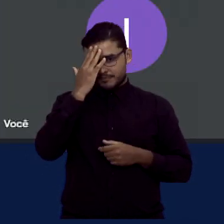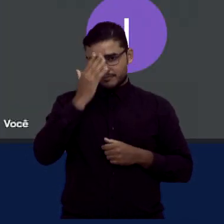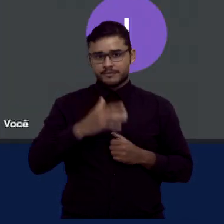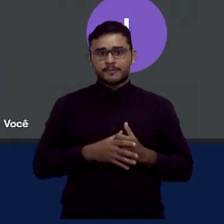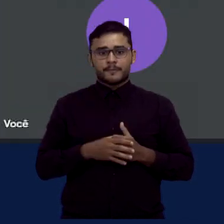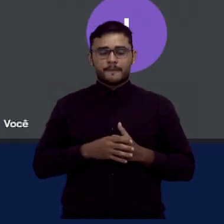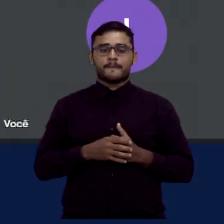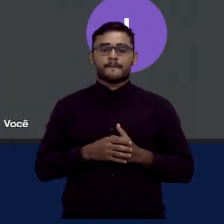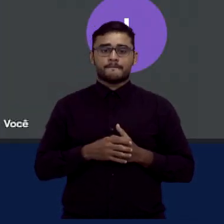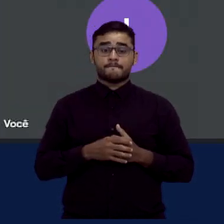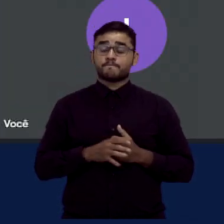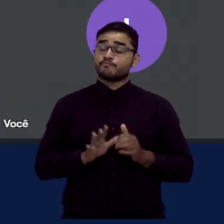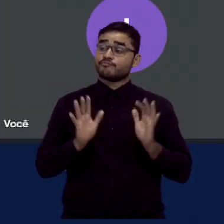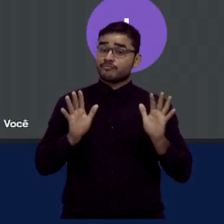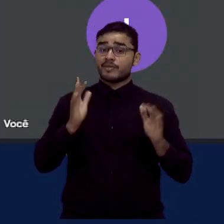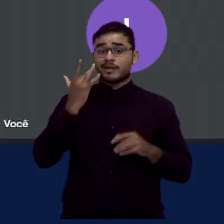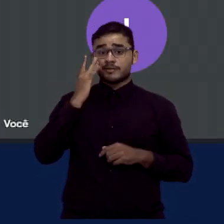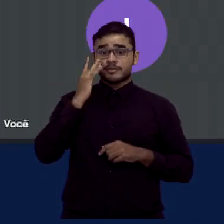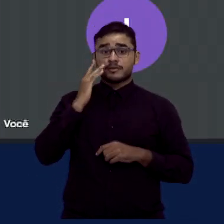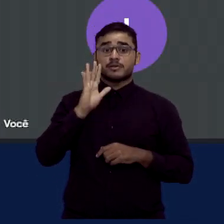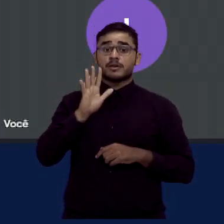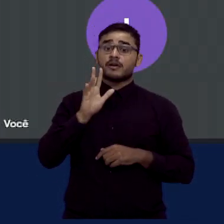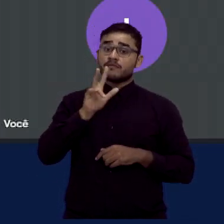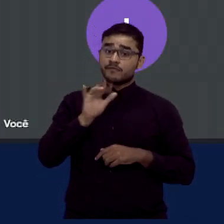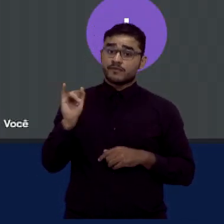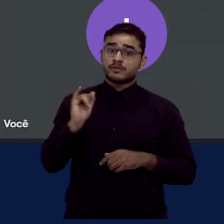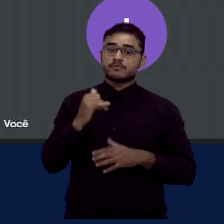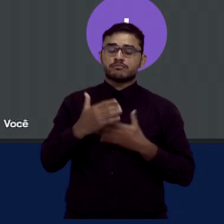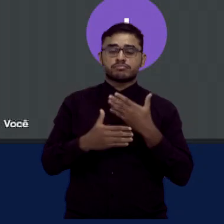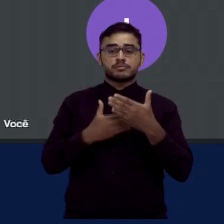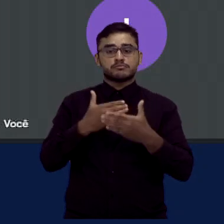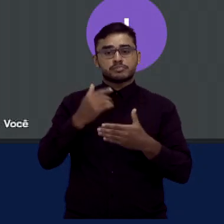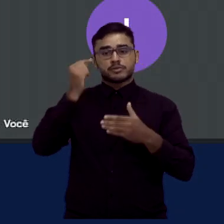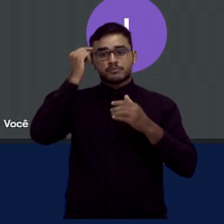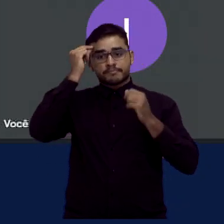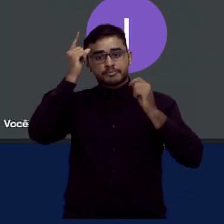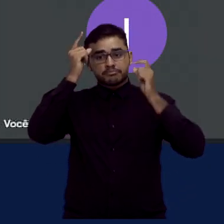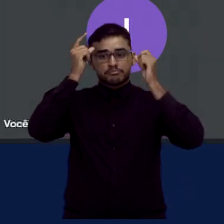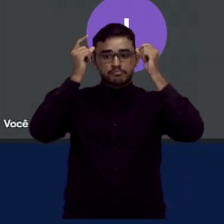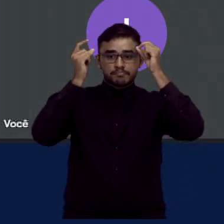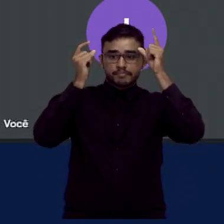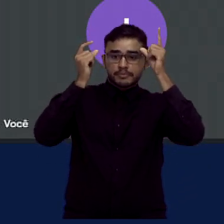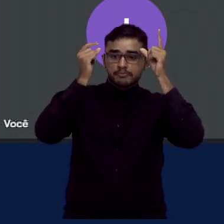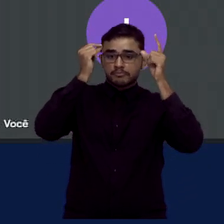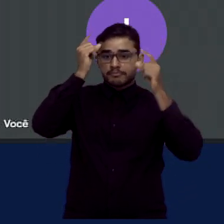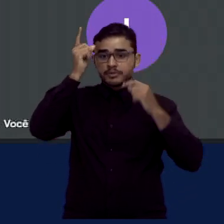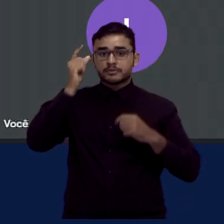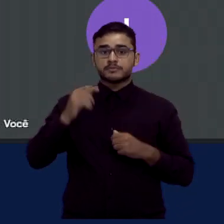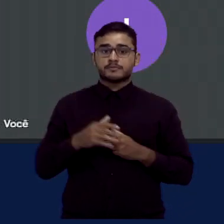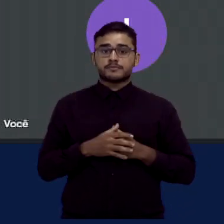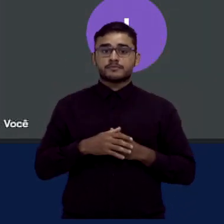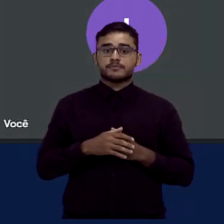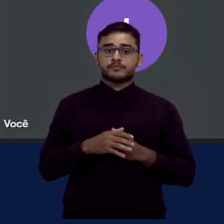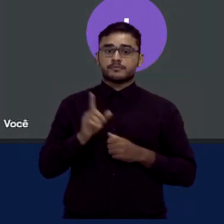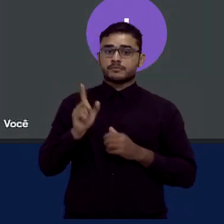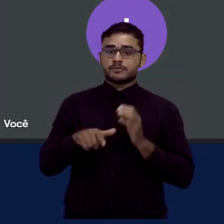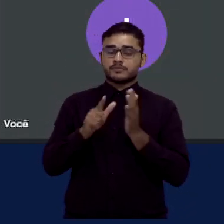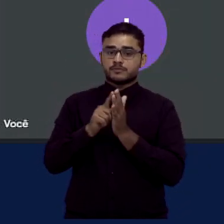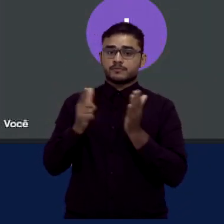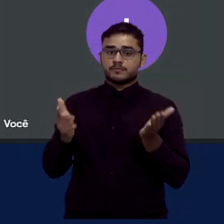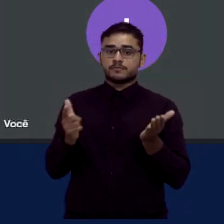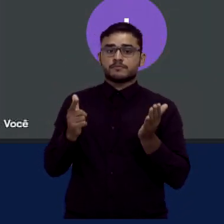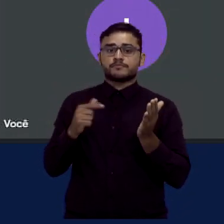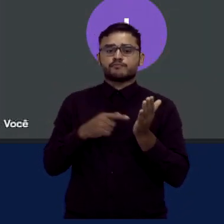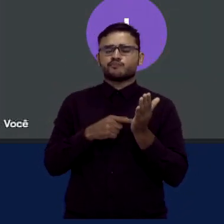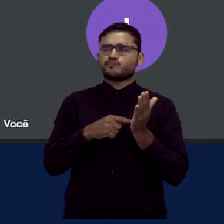interessante, porque eles são potenciais de ideias. Estava lendo uma matéria feita pelo Érico Assis, que